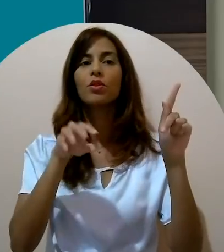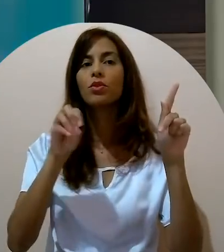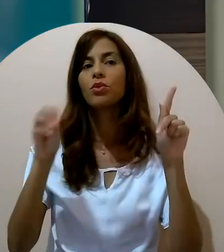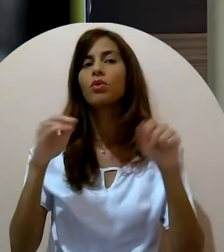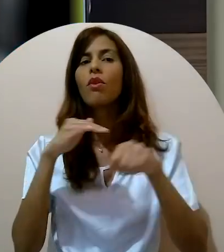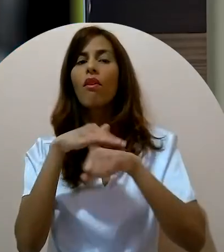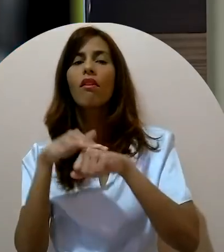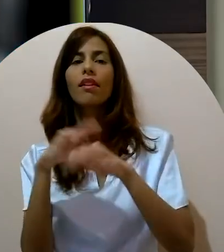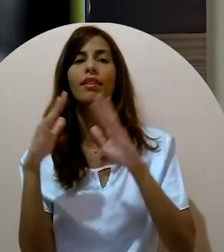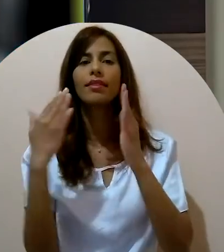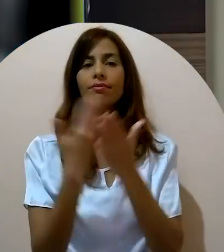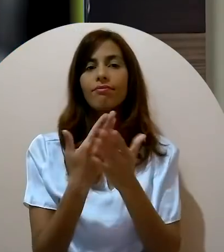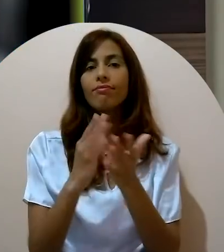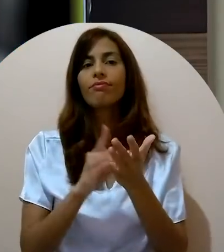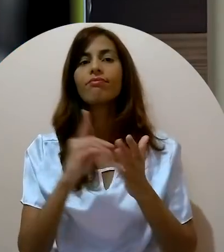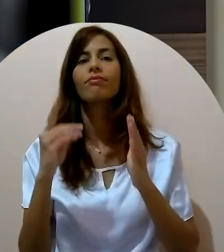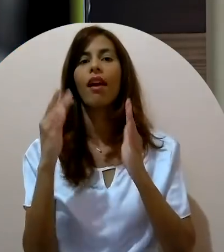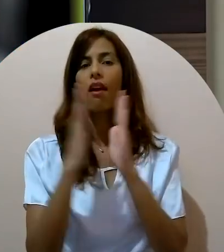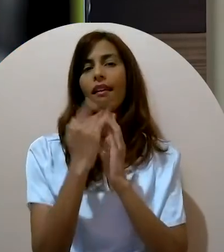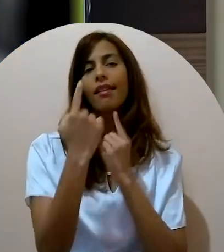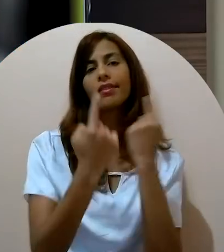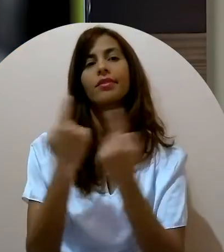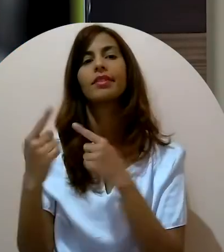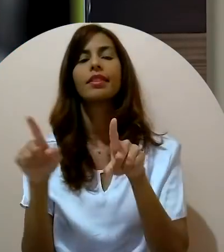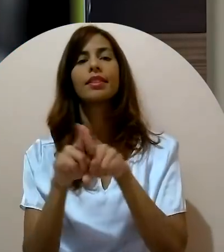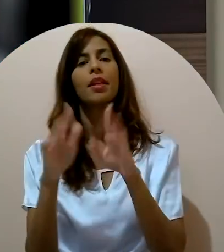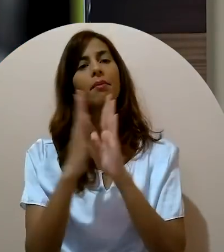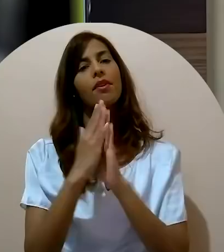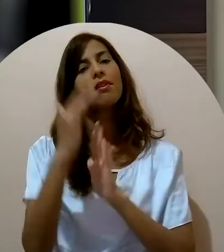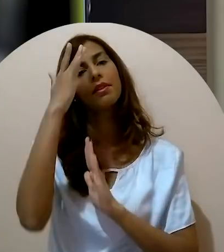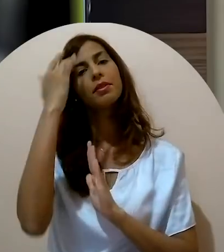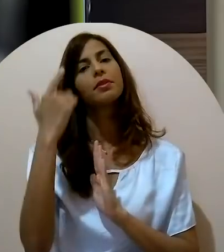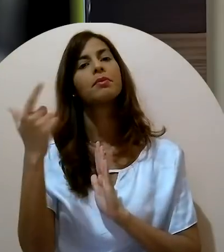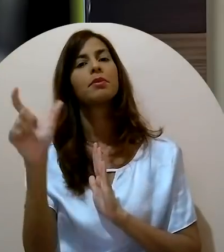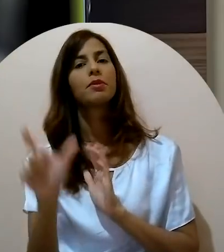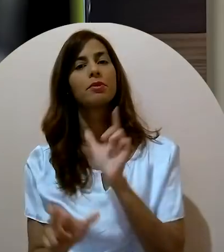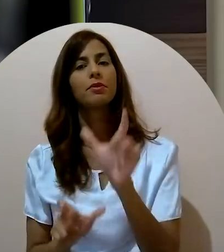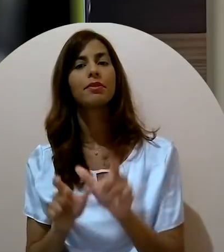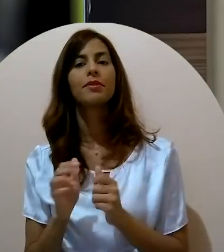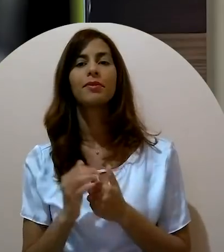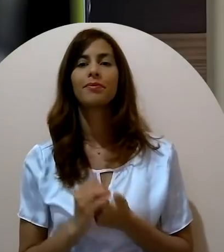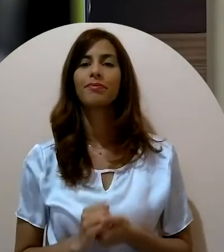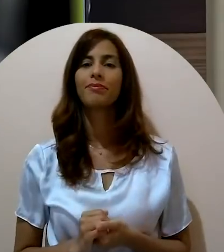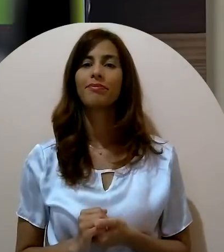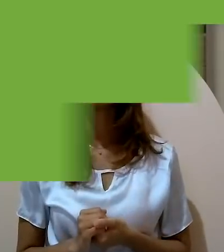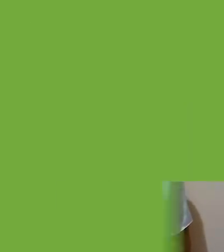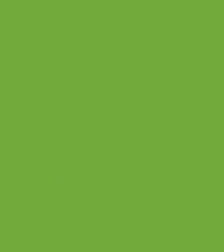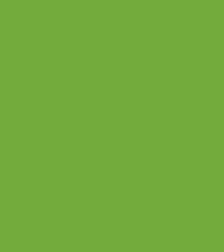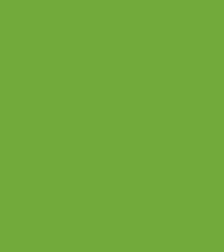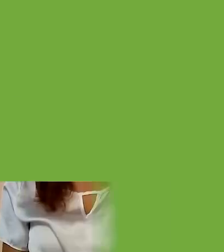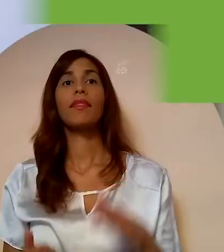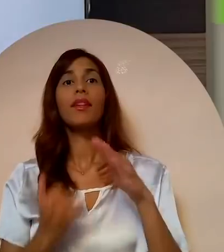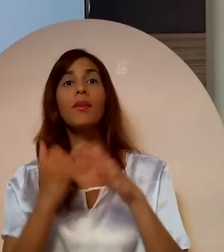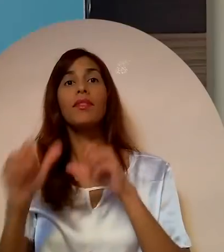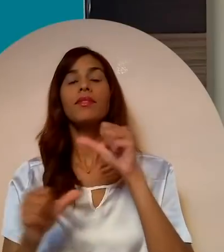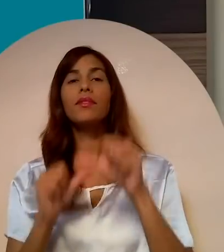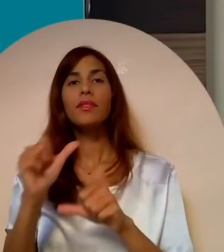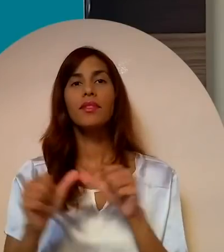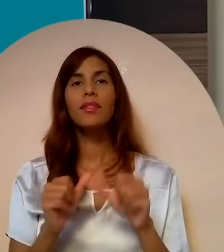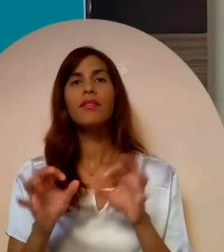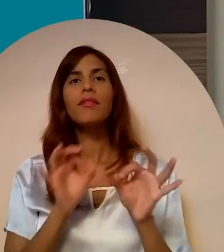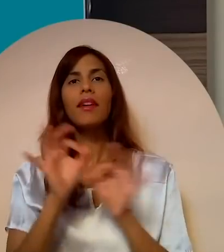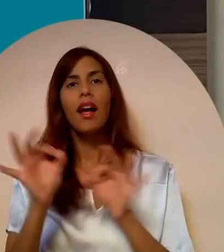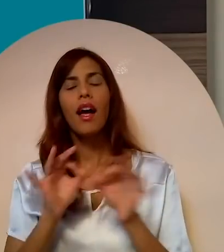para conversar, meditar na palavra, orar uns pelos outros e também pelos que fazem parte dos PGMs. O